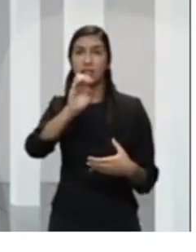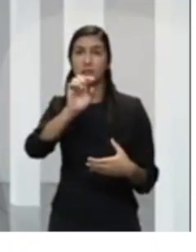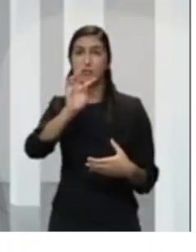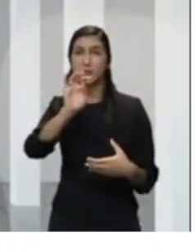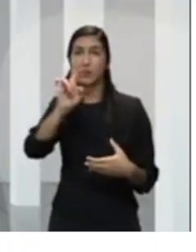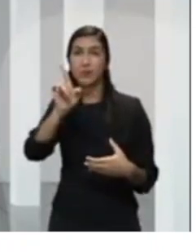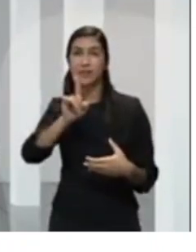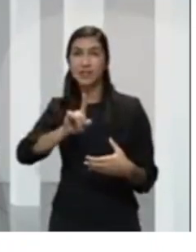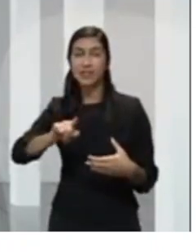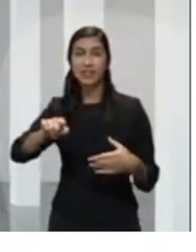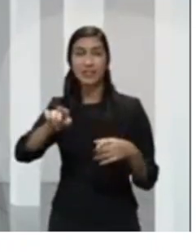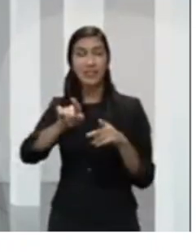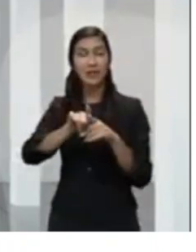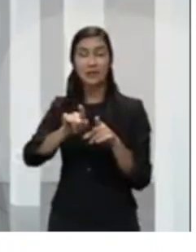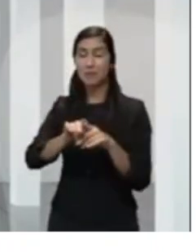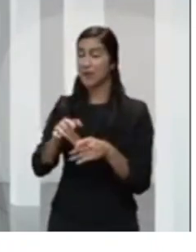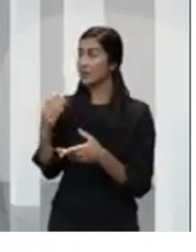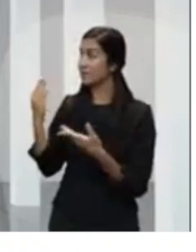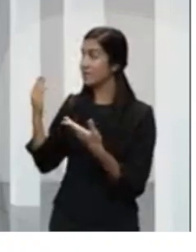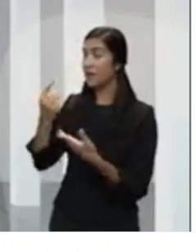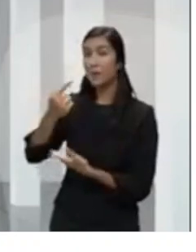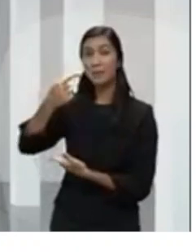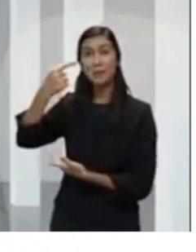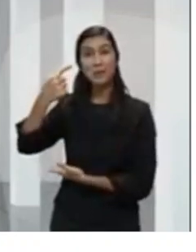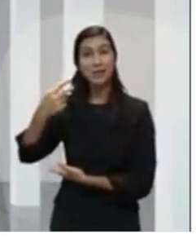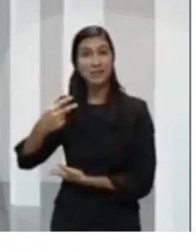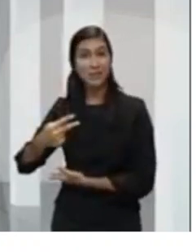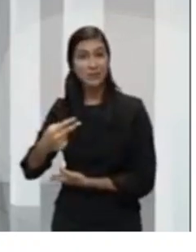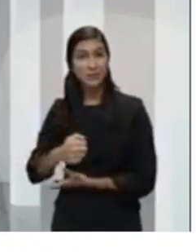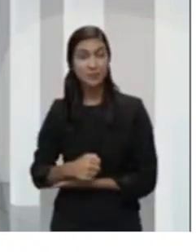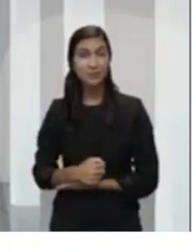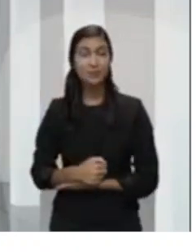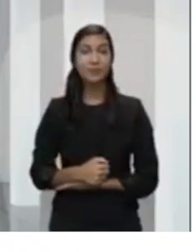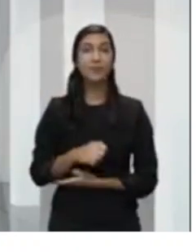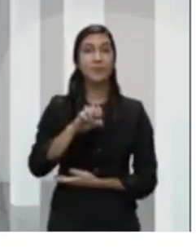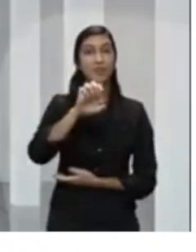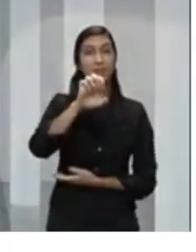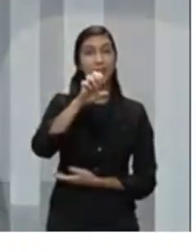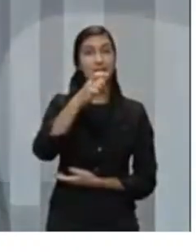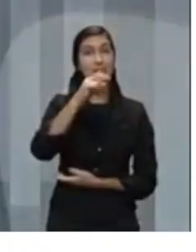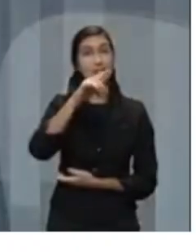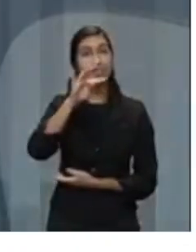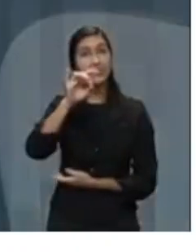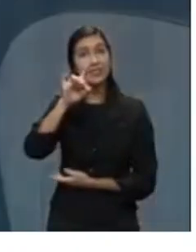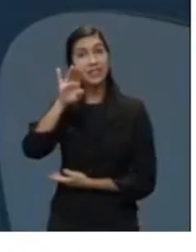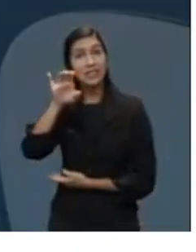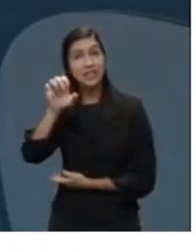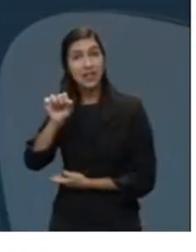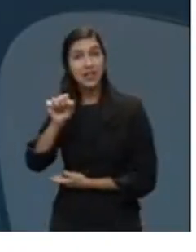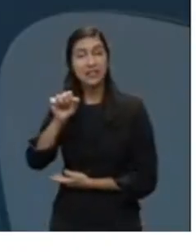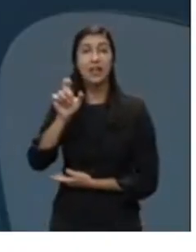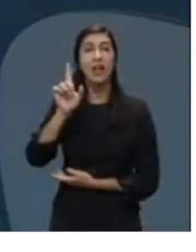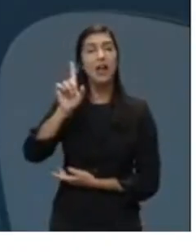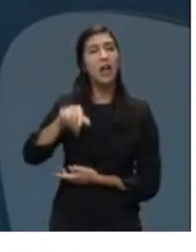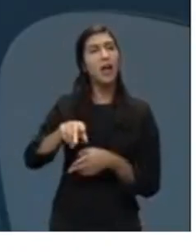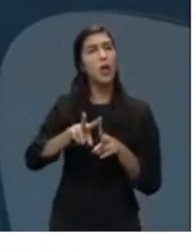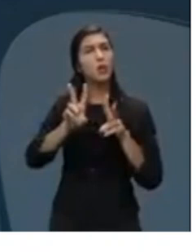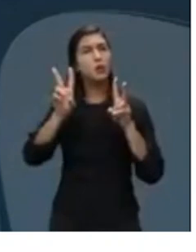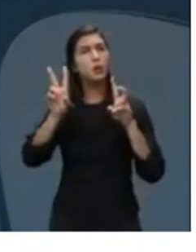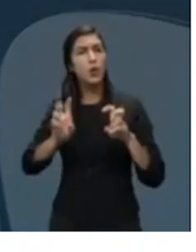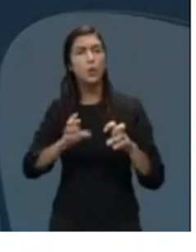as excentricidades de primeira e segunda ordens. As excentricidades de primeira ordem estão relacionadas